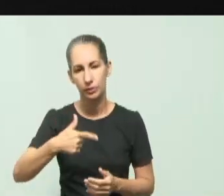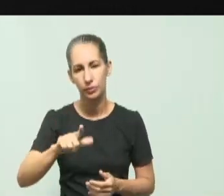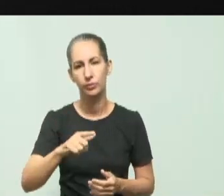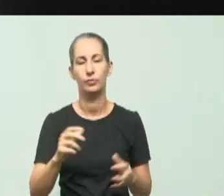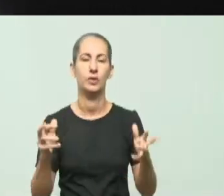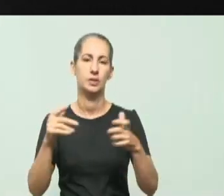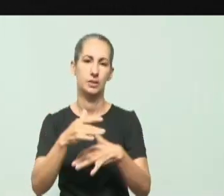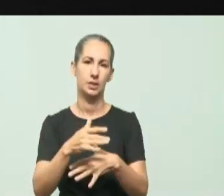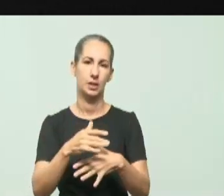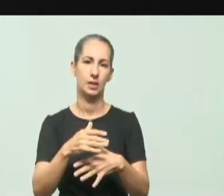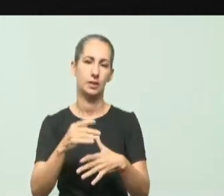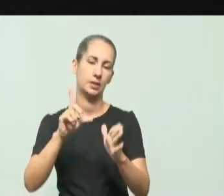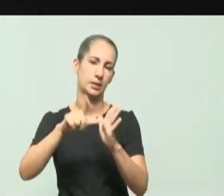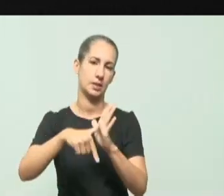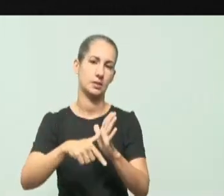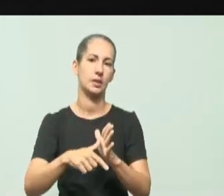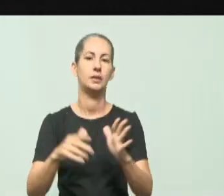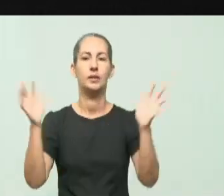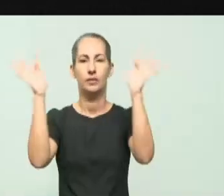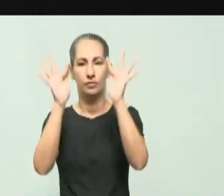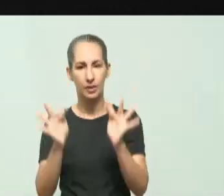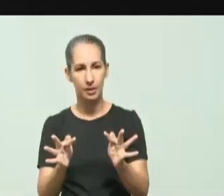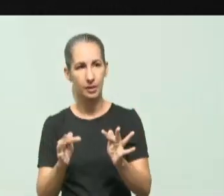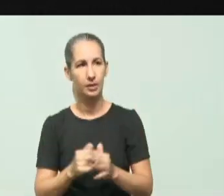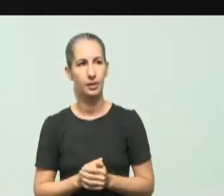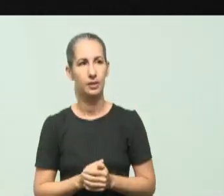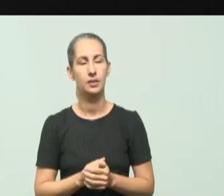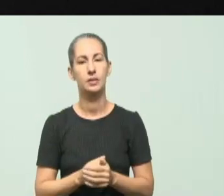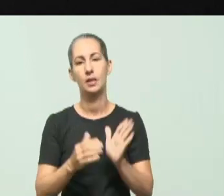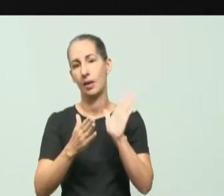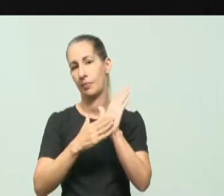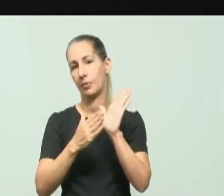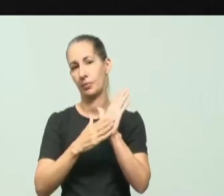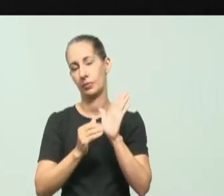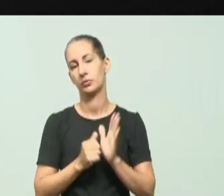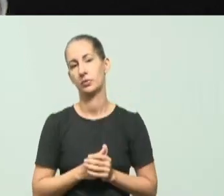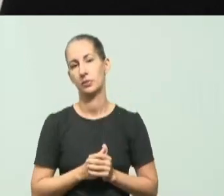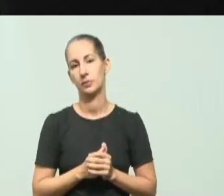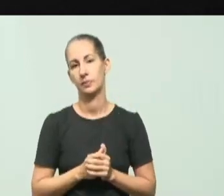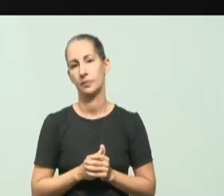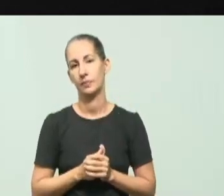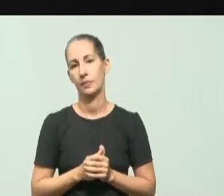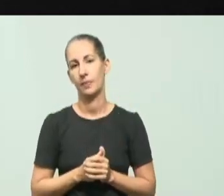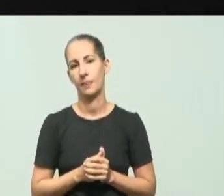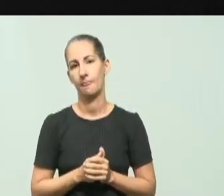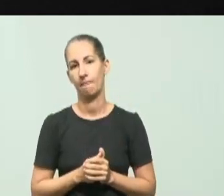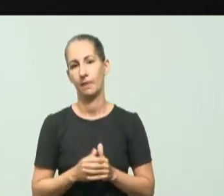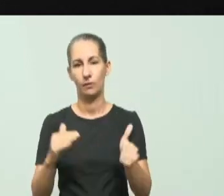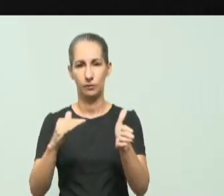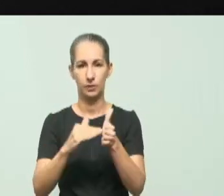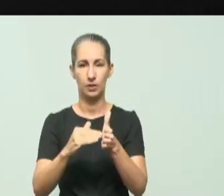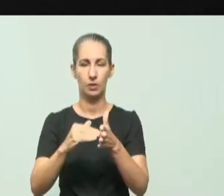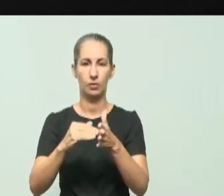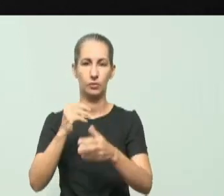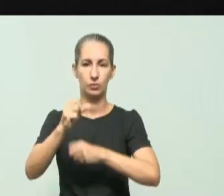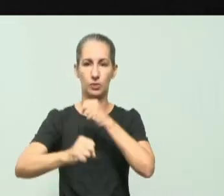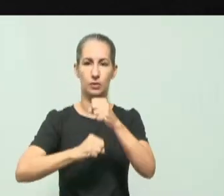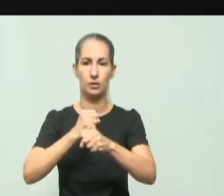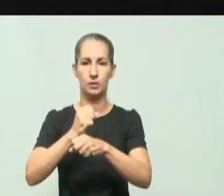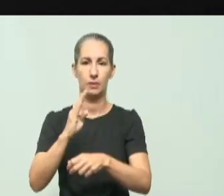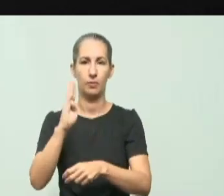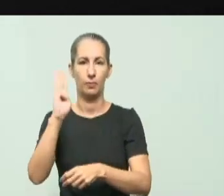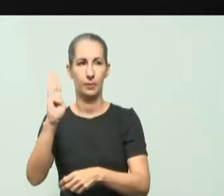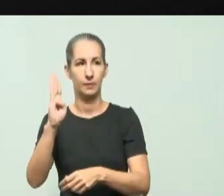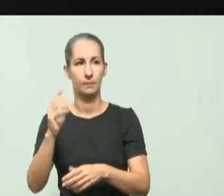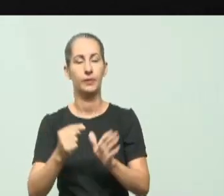nossa cidade ficando para trás. Então, fico feliz. Essa proposta aqui, ela foi apresentada, inclusive, no final do ano passado, à CEMURB.